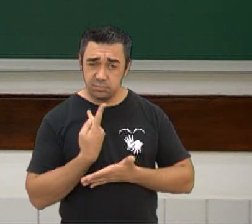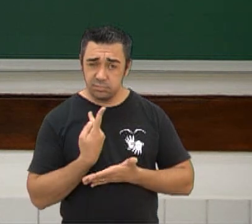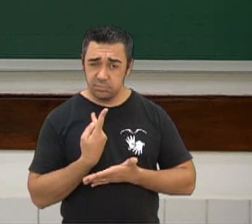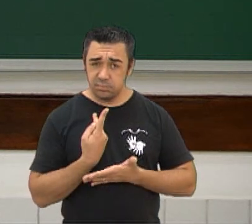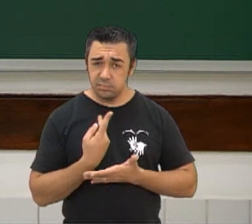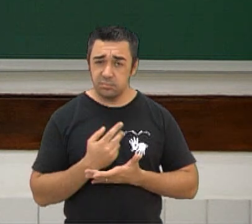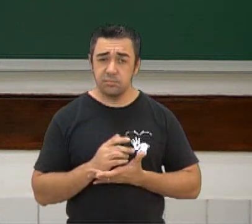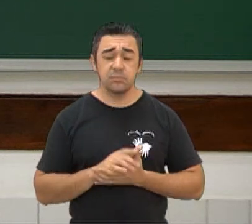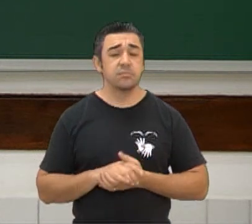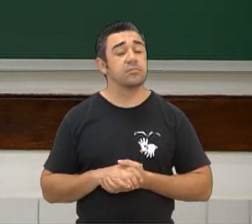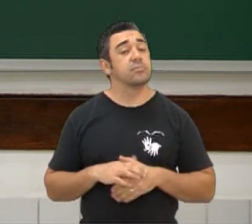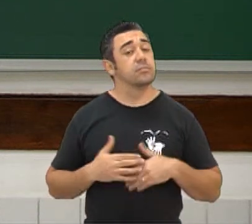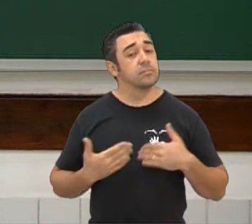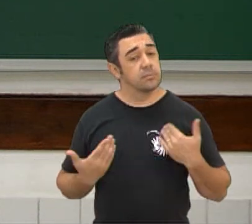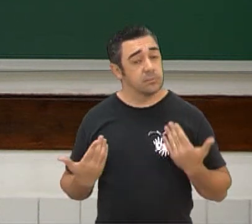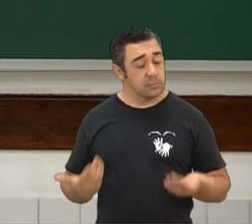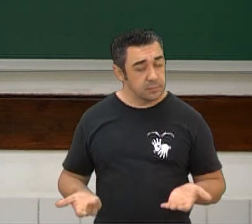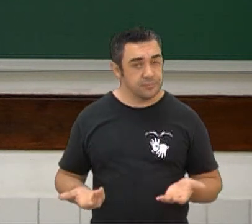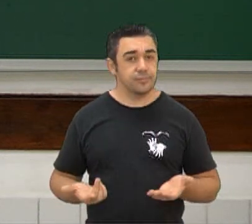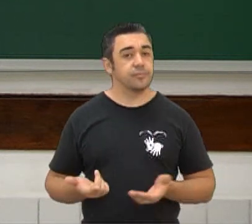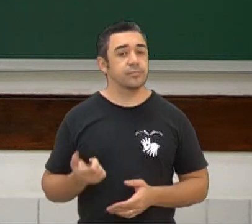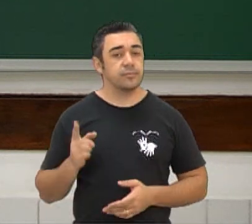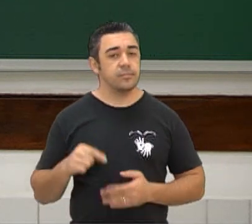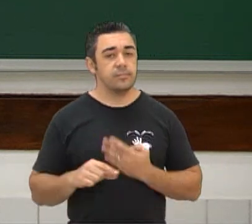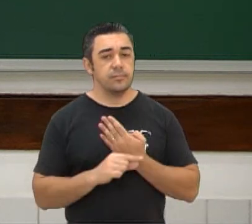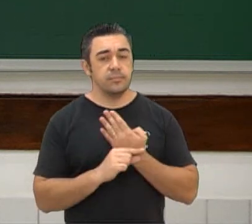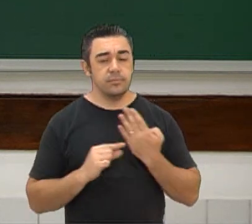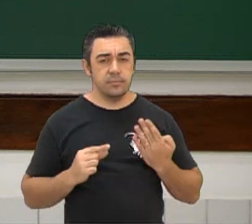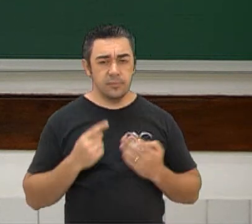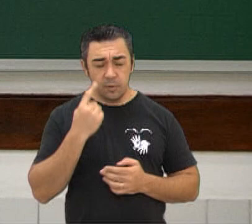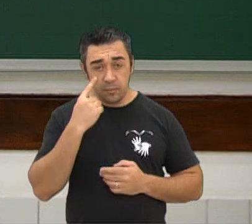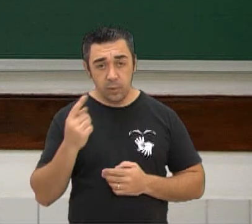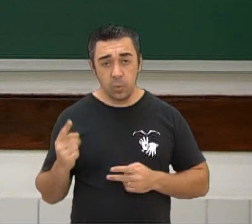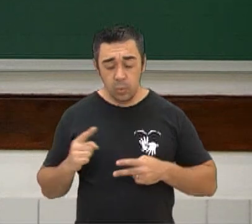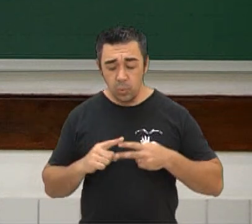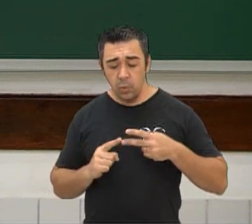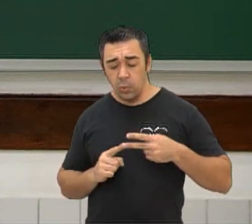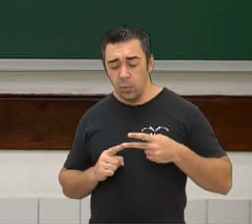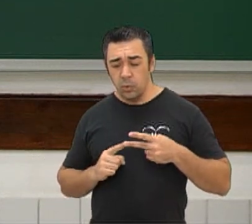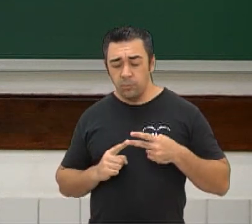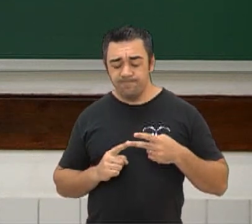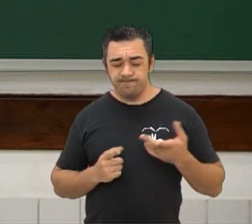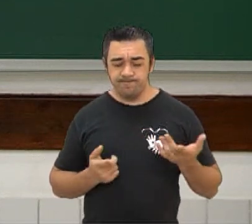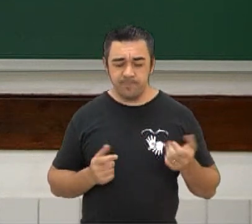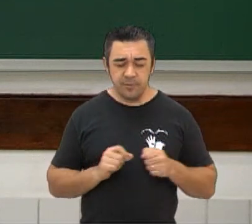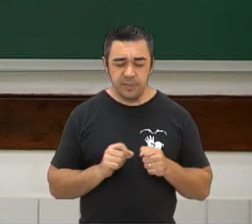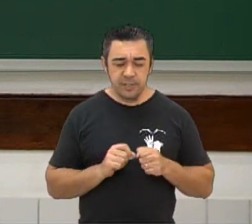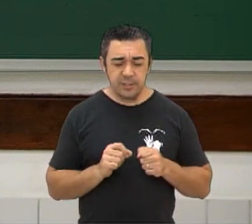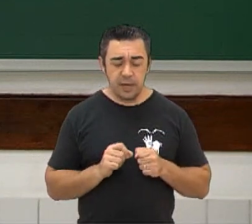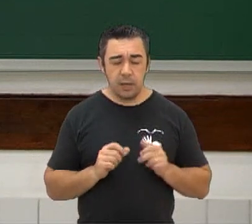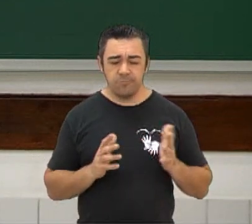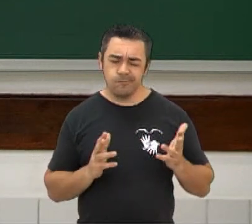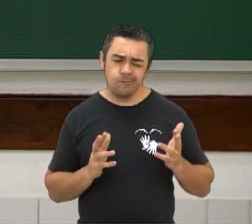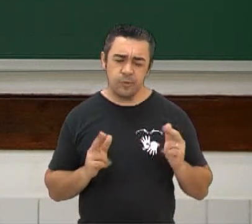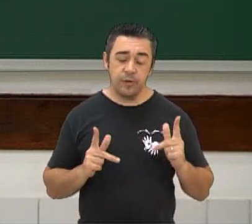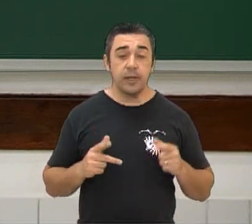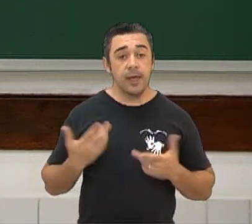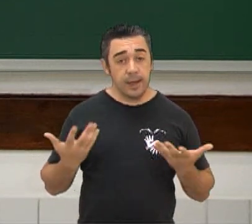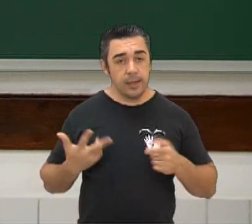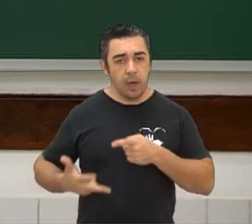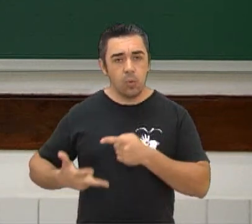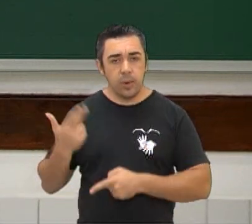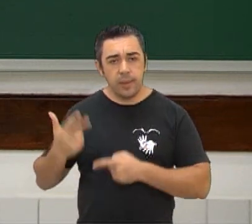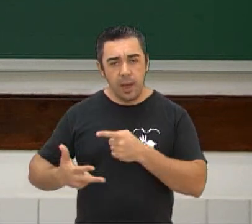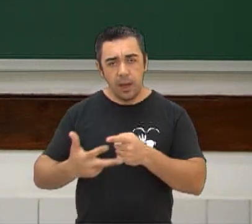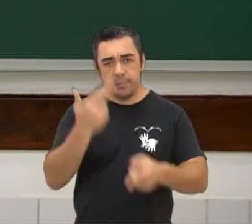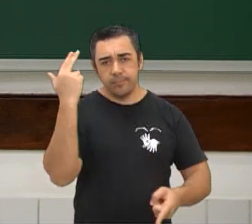aí ele vê que os dois se apressaram em umas generalizações e ele quer cortar. É a navalha dele. Vamos